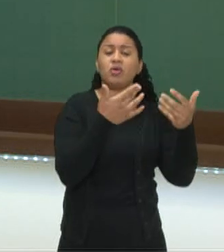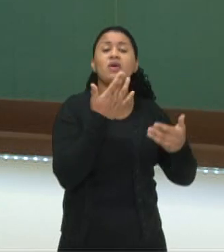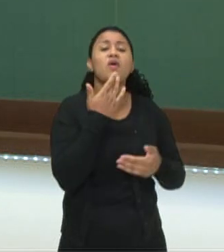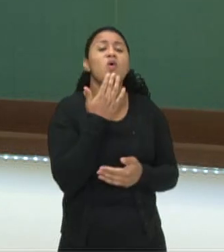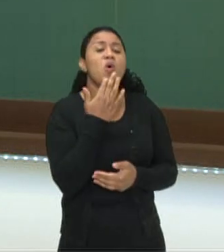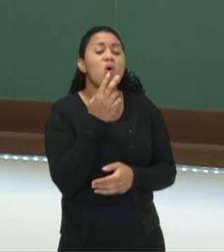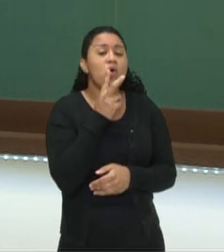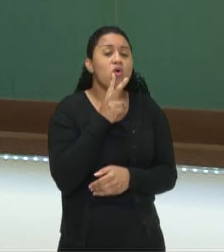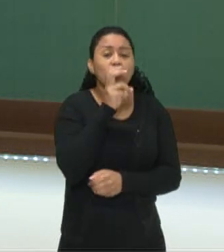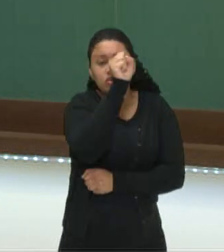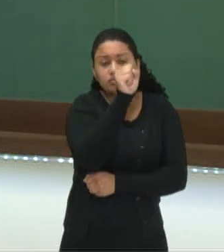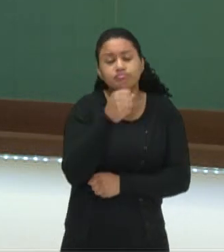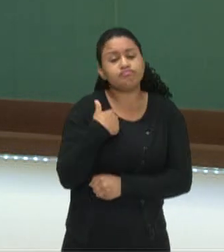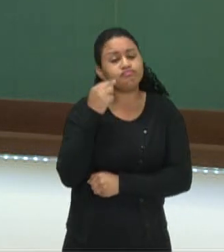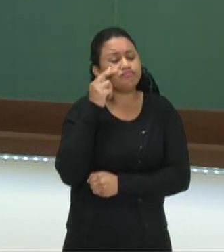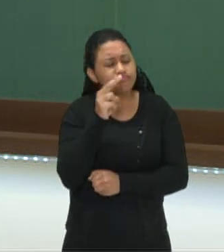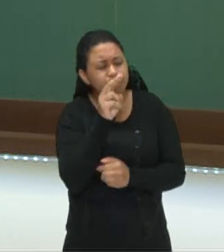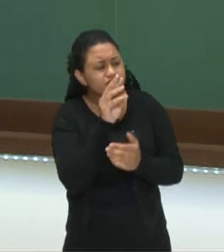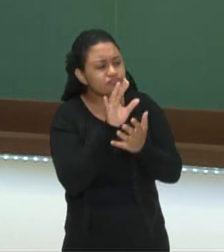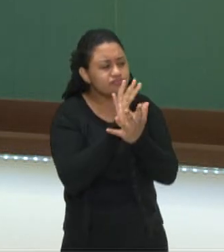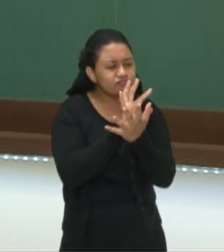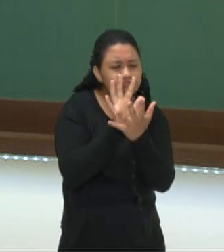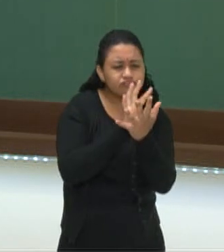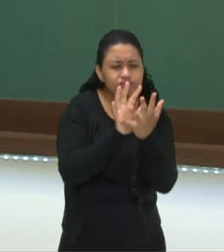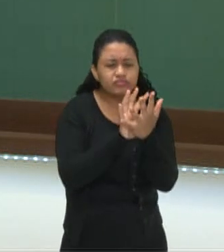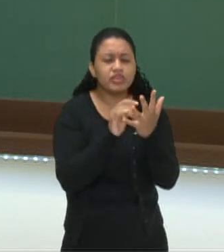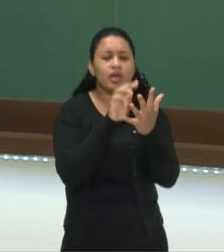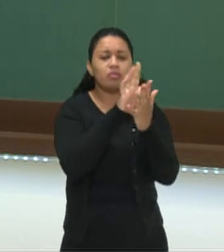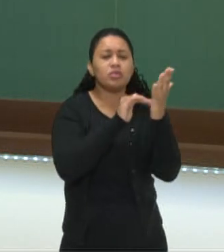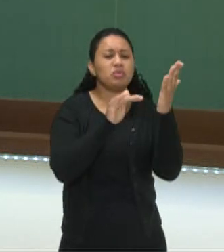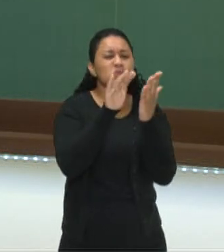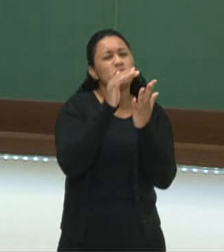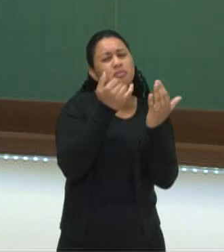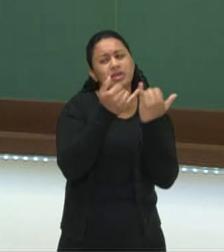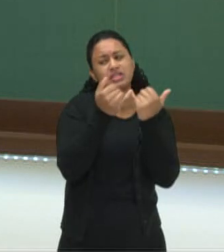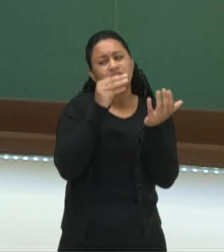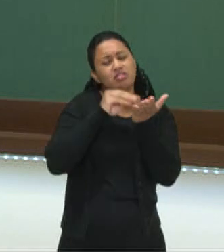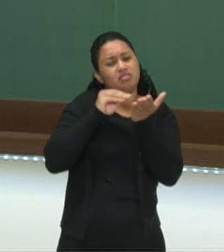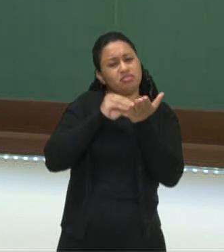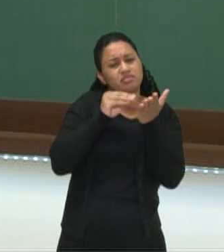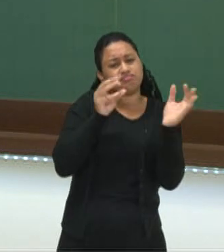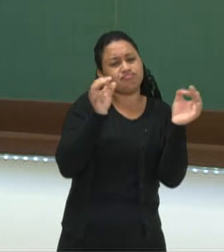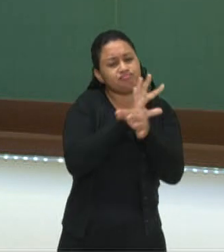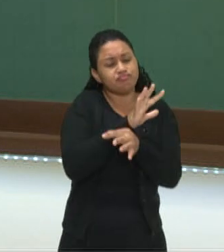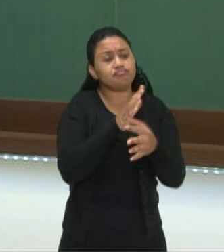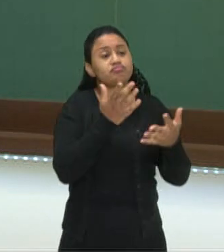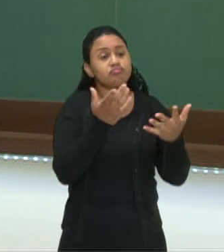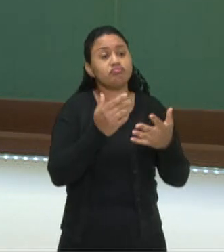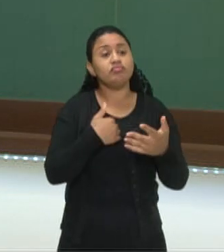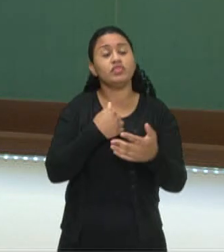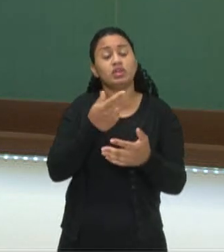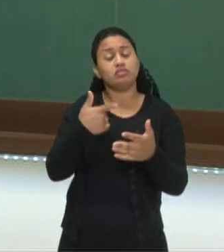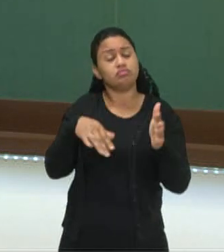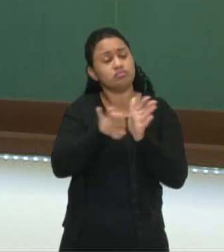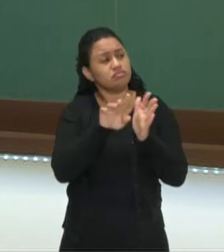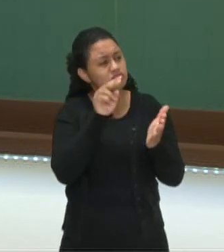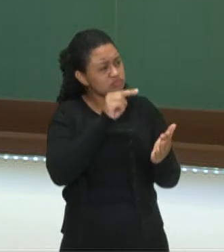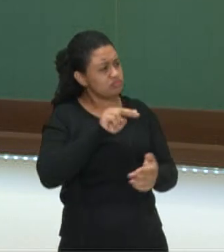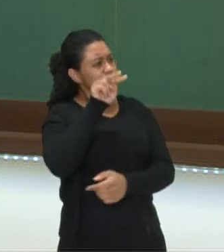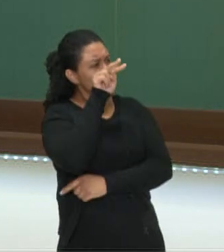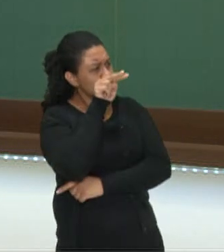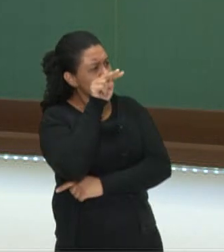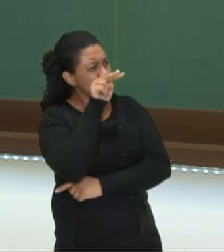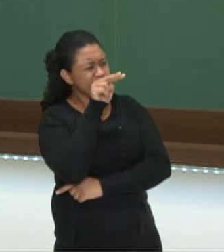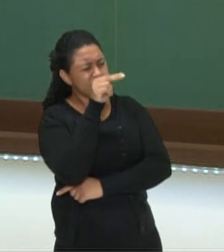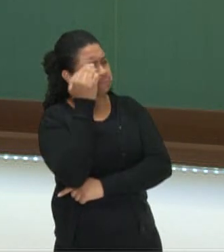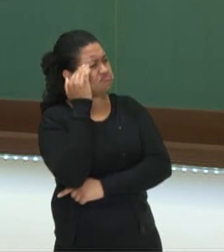muito forte. Então você vê uma coisa mais manchada, como se fosse uma pintura inacabada. Quando o Kandinsky chega na frente dessa obra, ele olha essa obra,